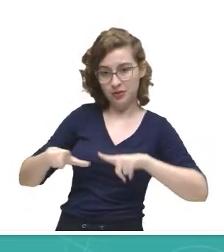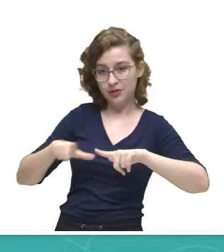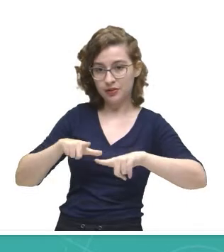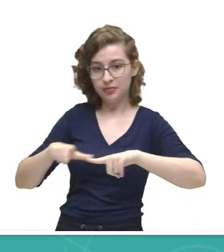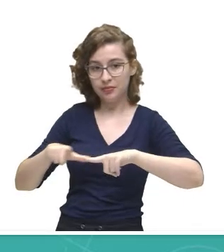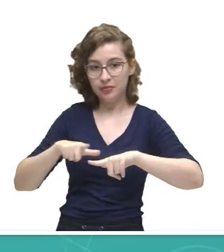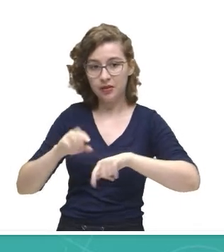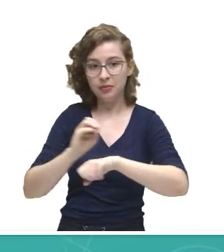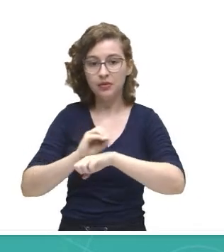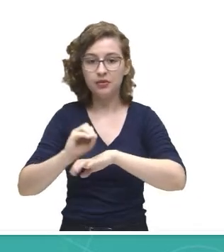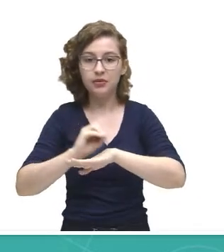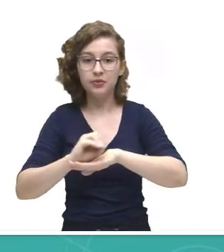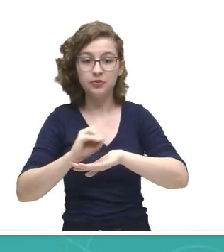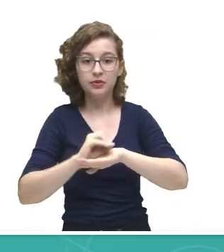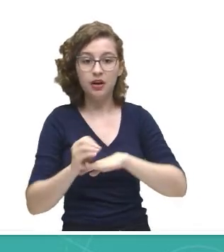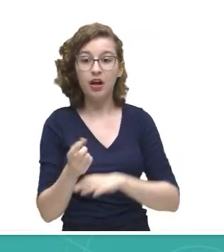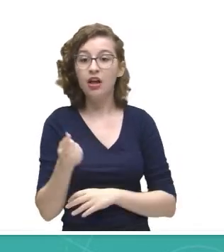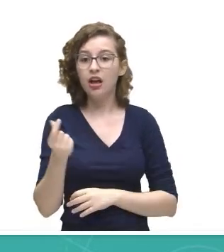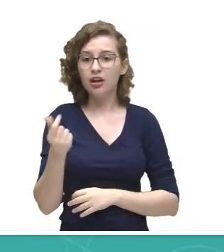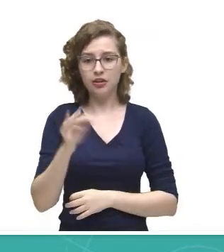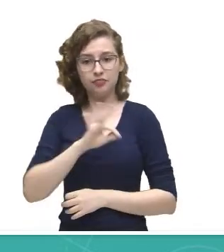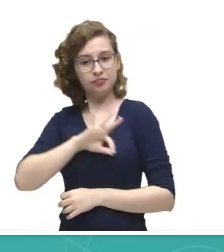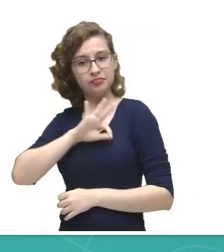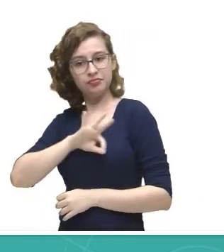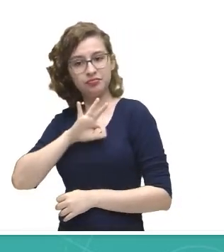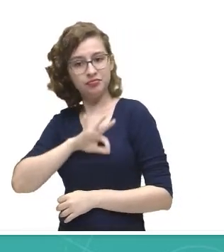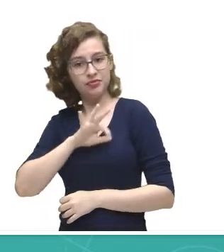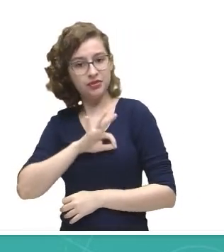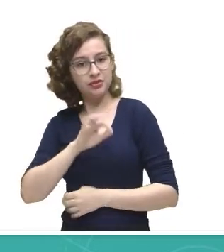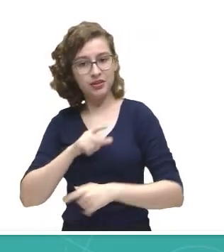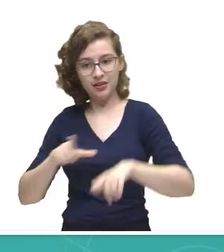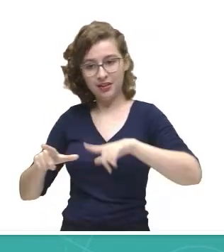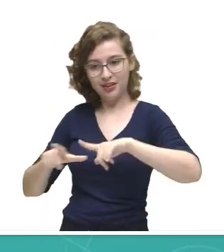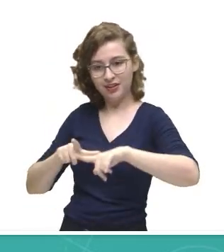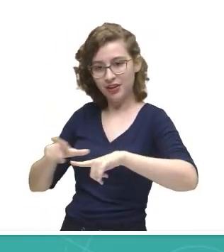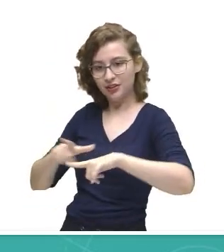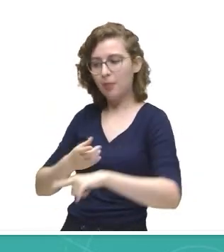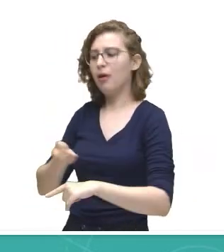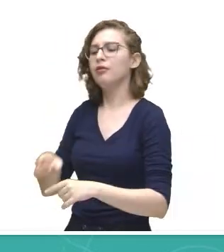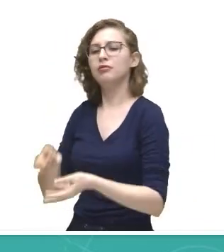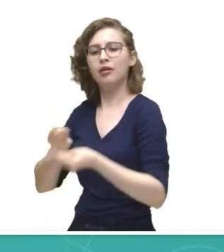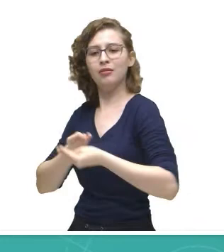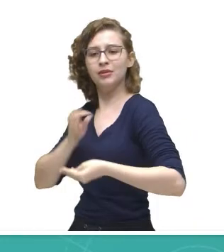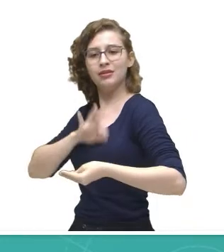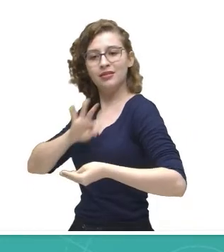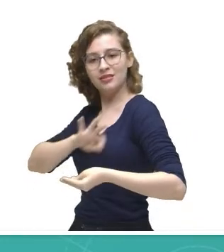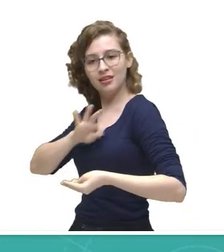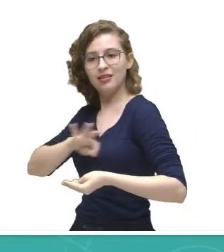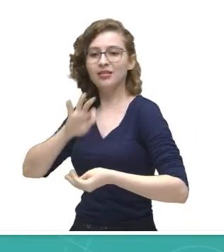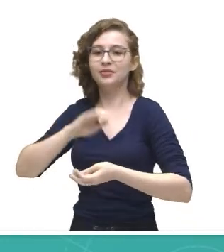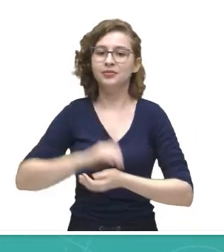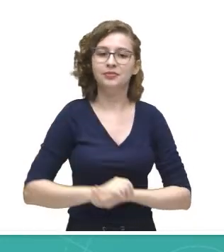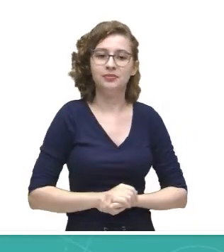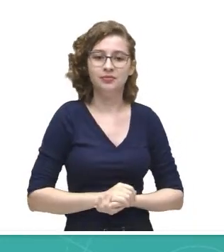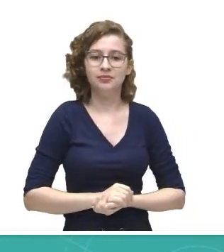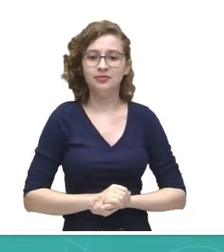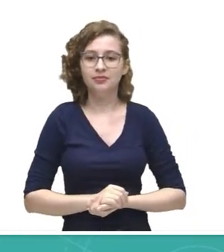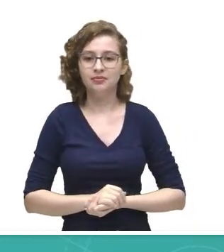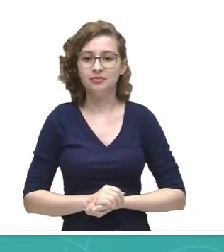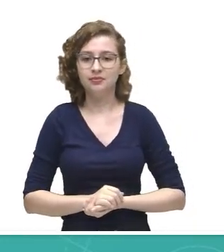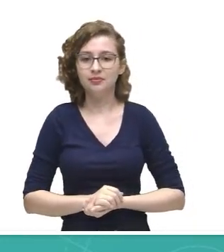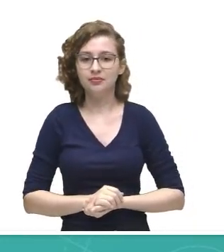que costumavam receber um salário em troca da sua jornada de trabalho. Então a gente já vê aí essa questão, né,